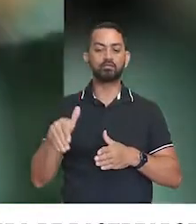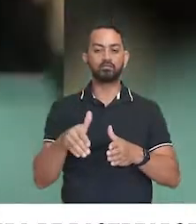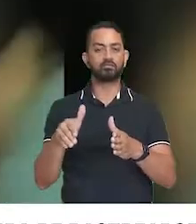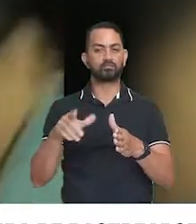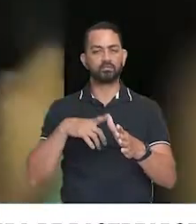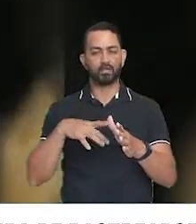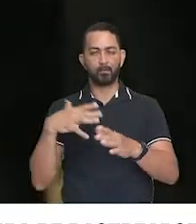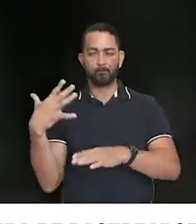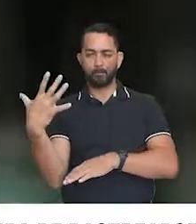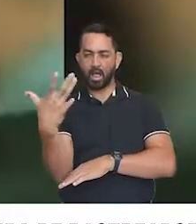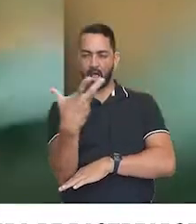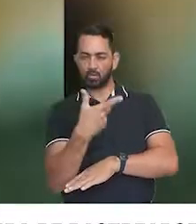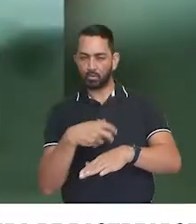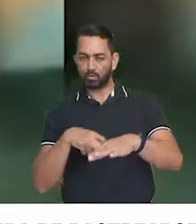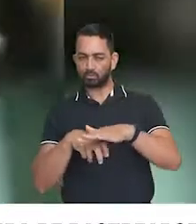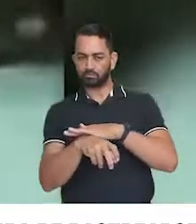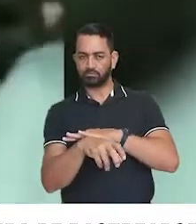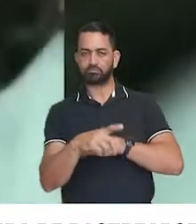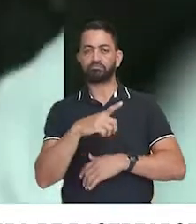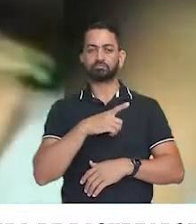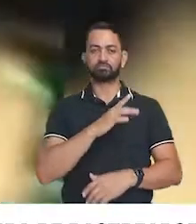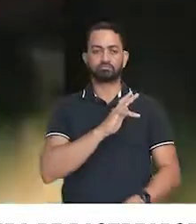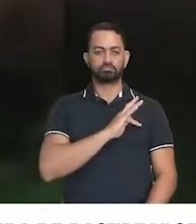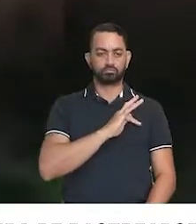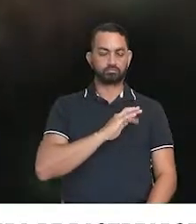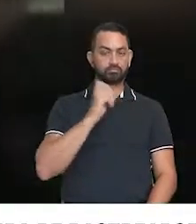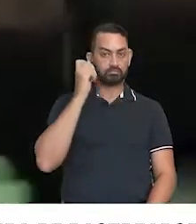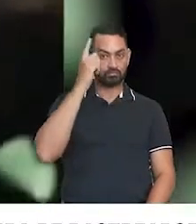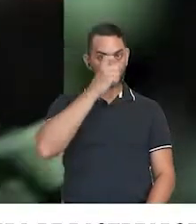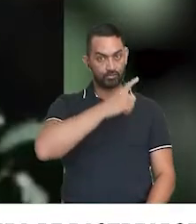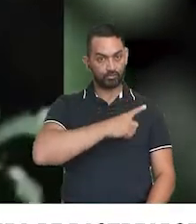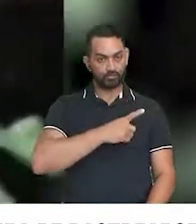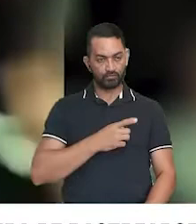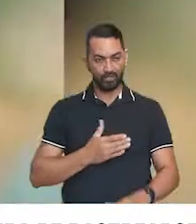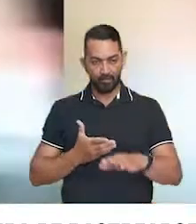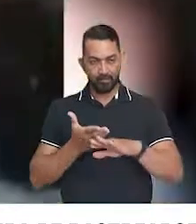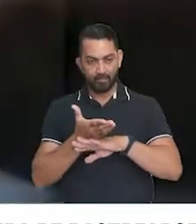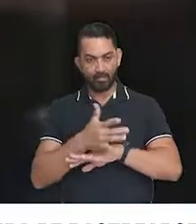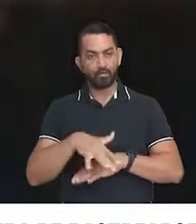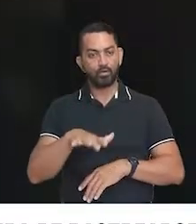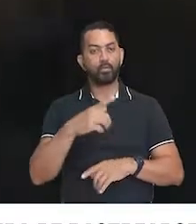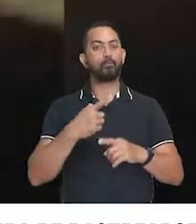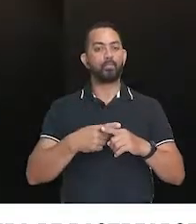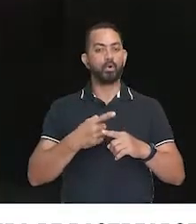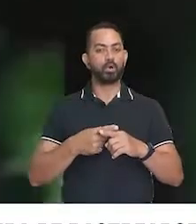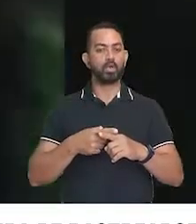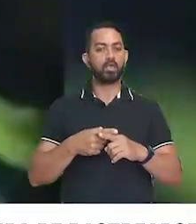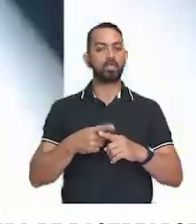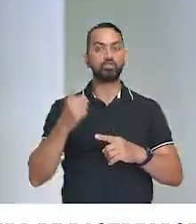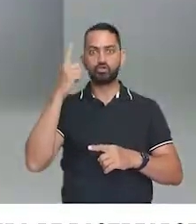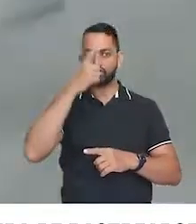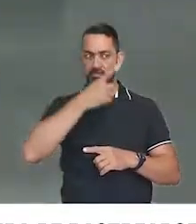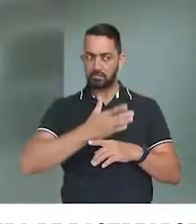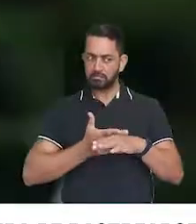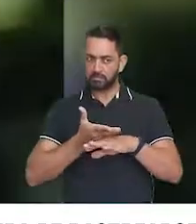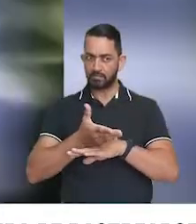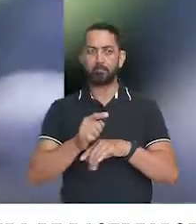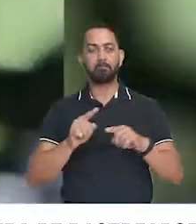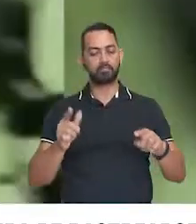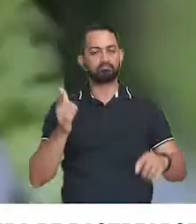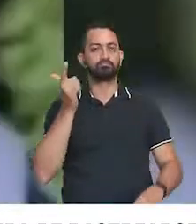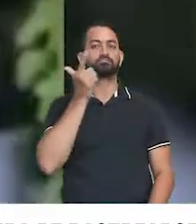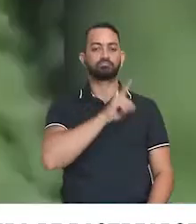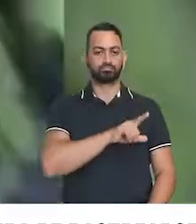local que tinha muito mato né em um matagal a polícia teve dificuldades de acesso ao é um local de